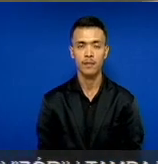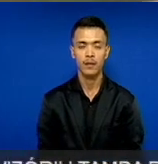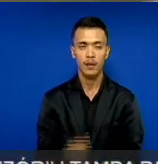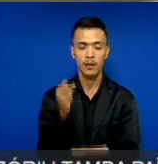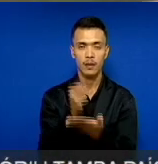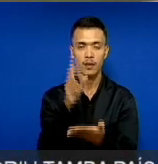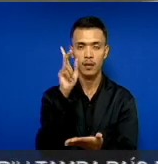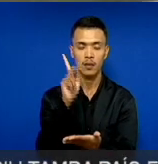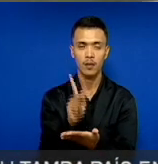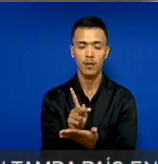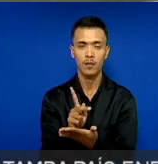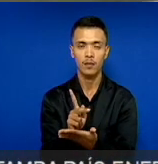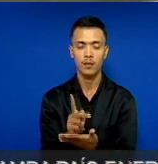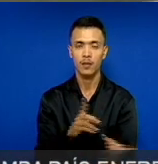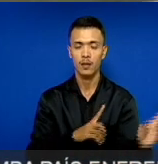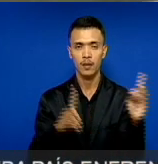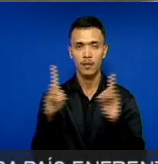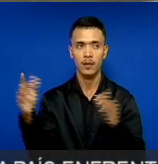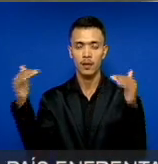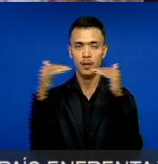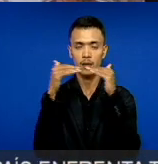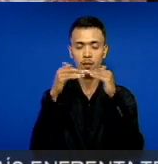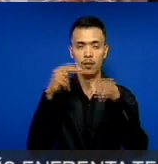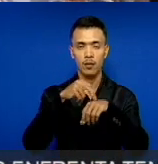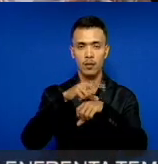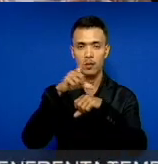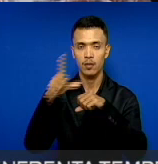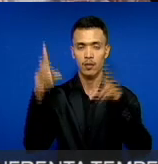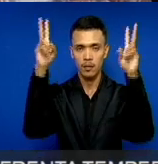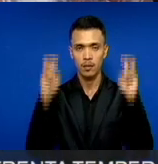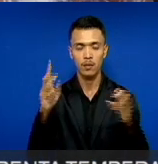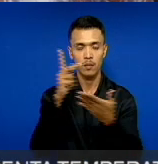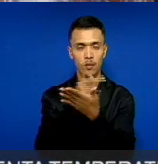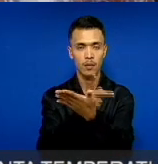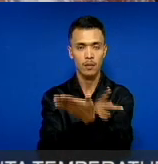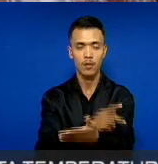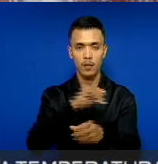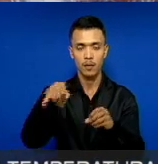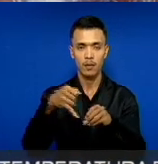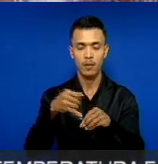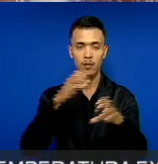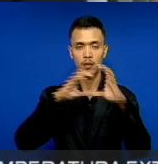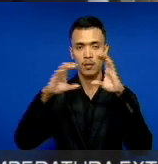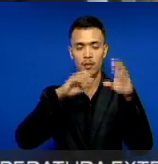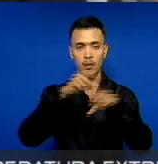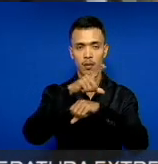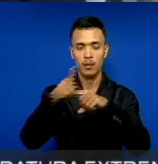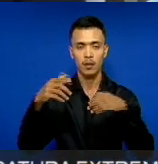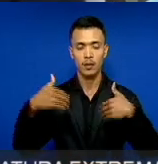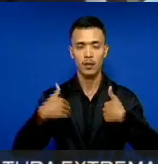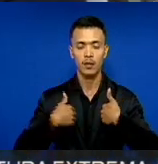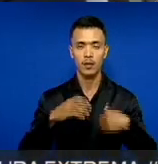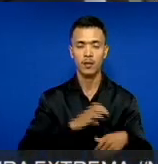Secretário de Estado de Comunicação Social realiza Seminário Nacional Temática Promove Inclusão em Setor Comunicação Social e a Salão São